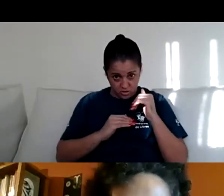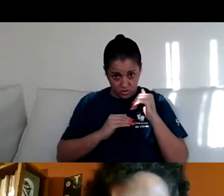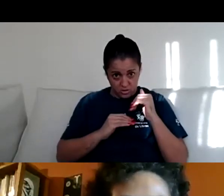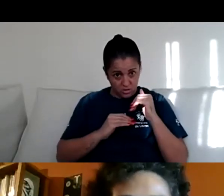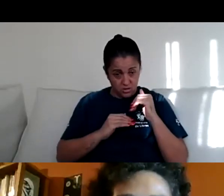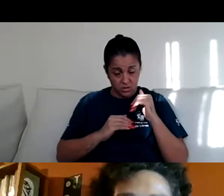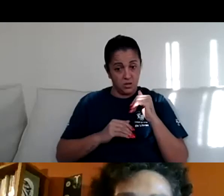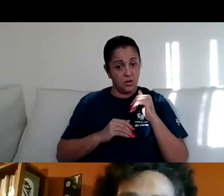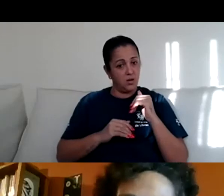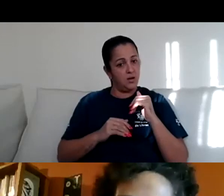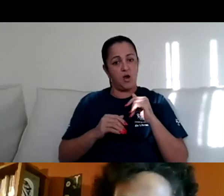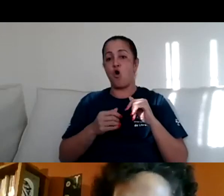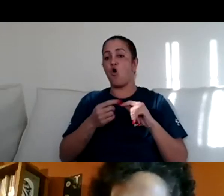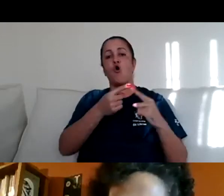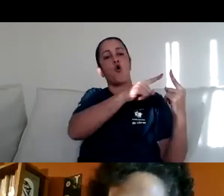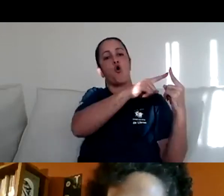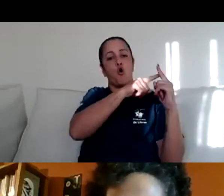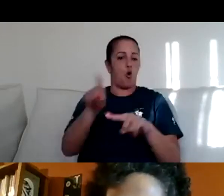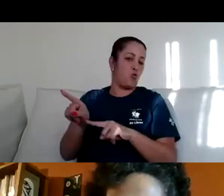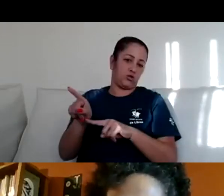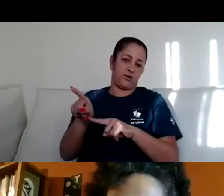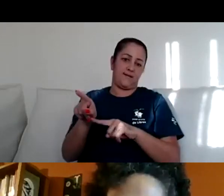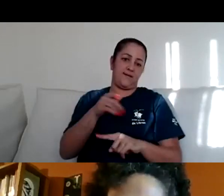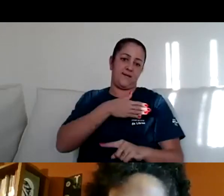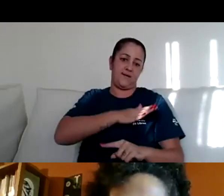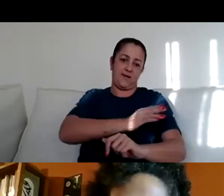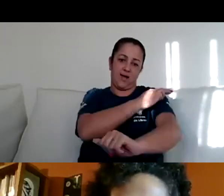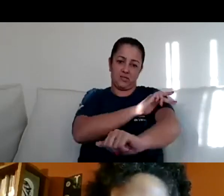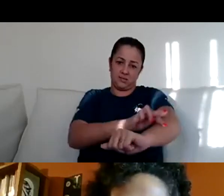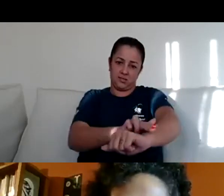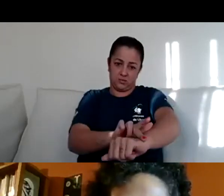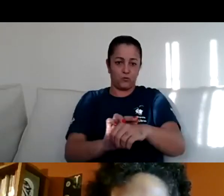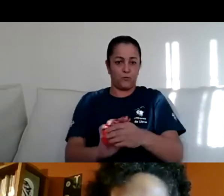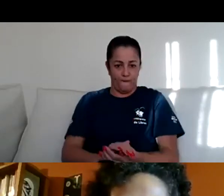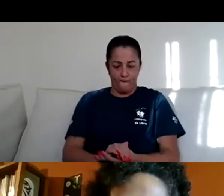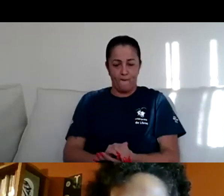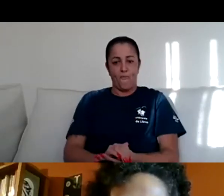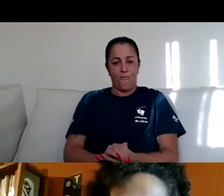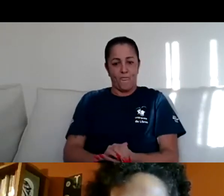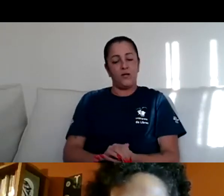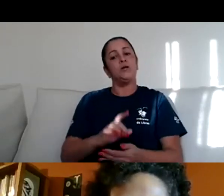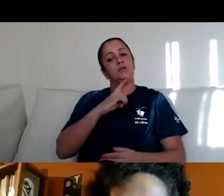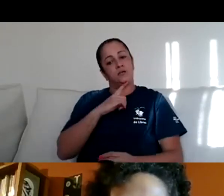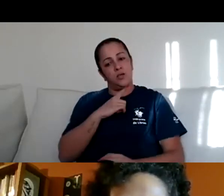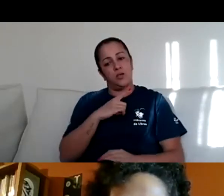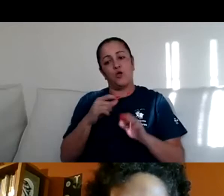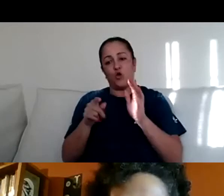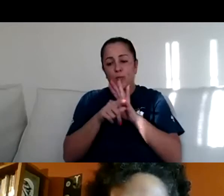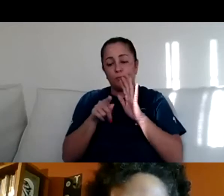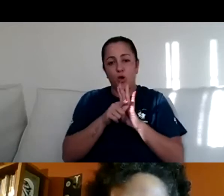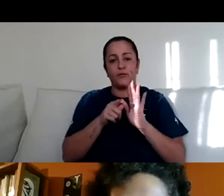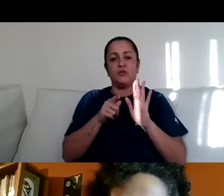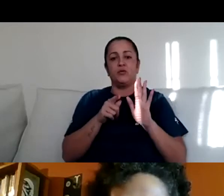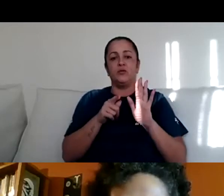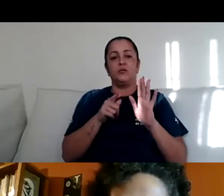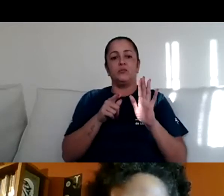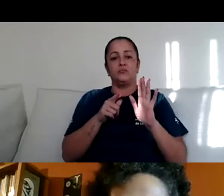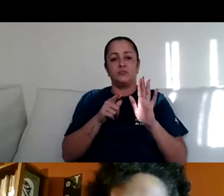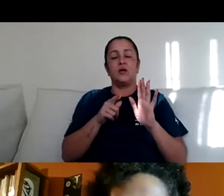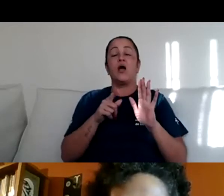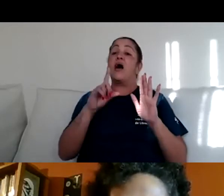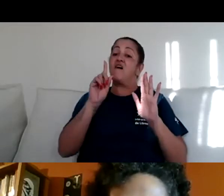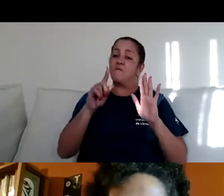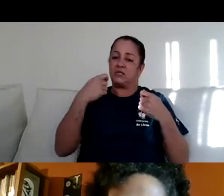também sempre lembra é, quando a gente fala que tem que ler obras de autoras negras, Nós não estamos falando